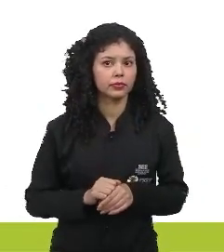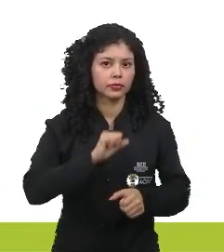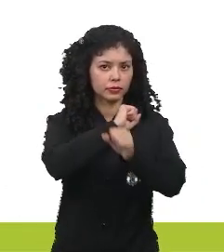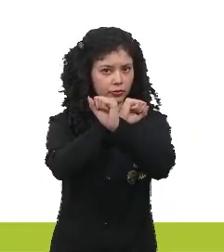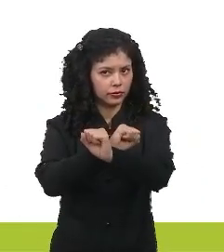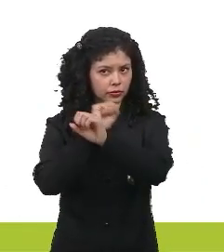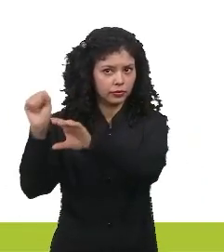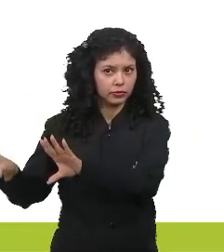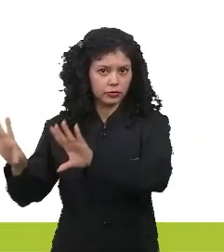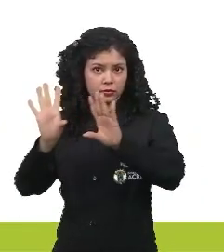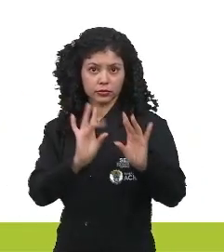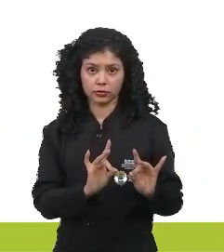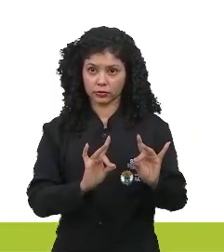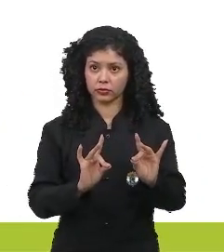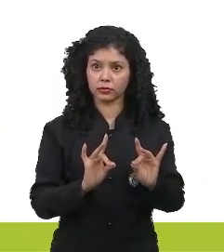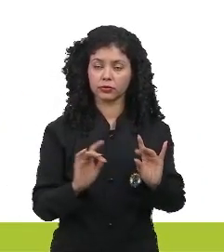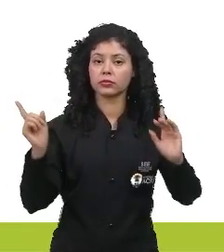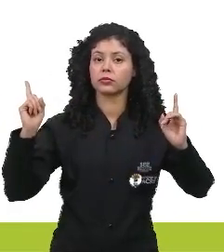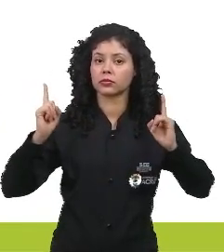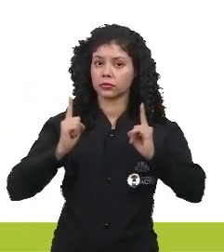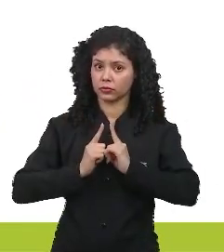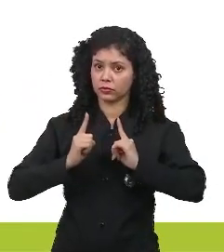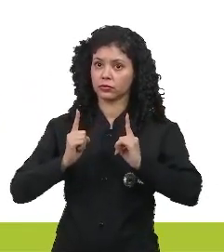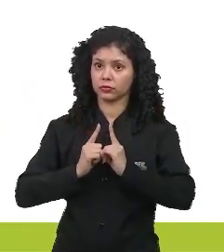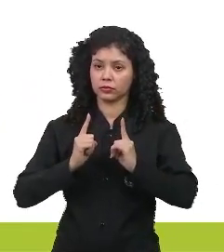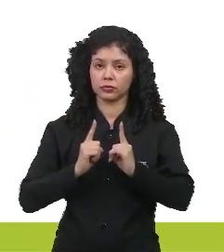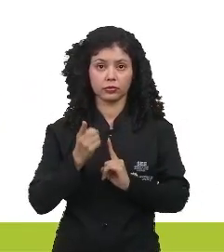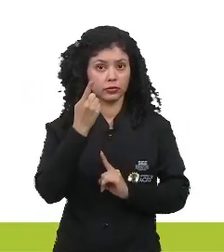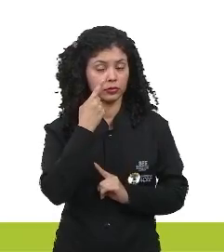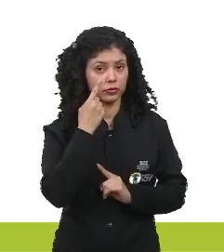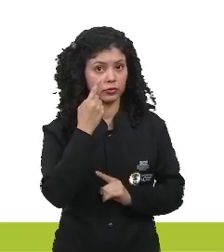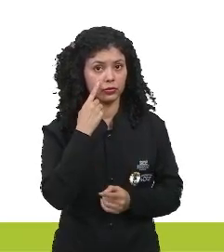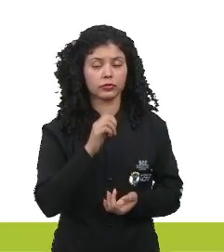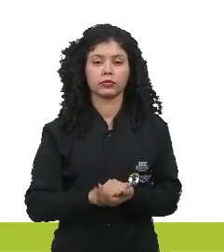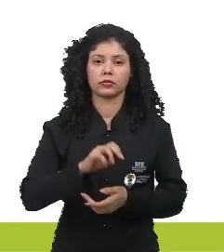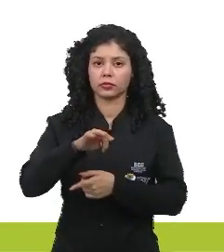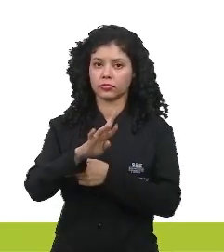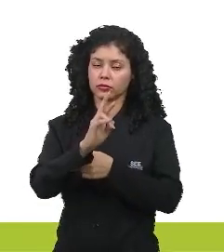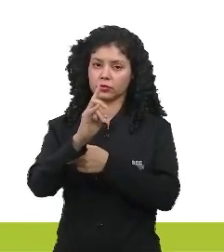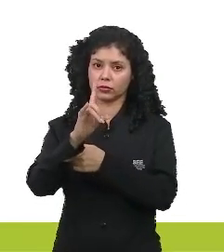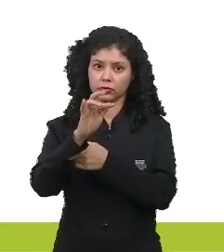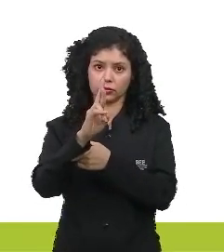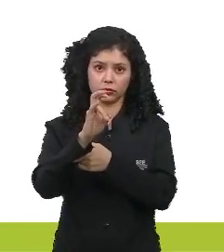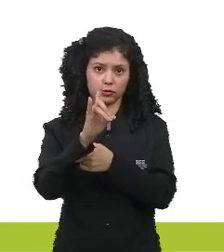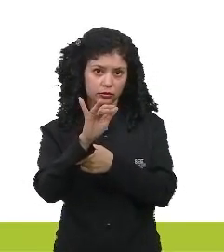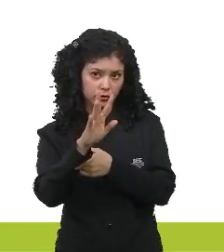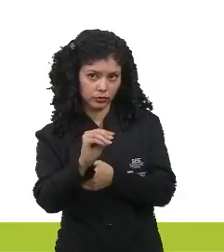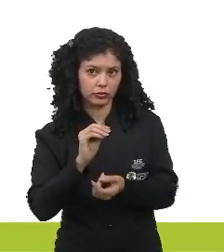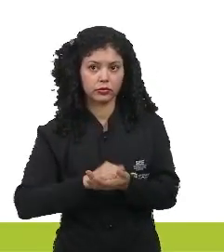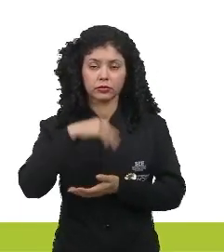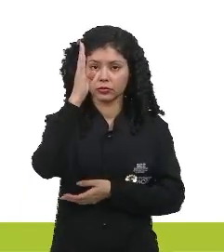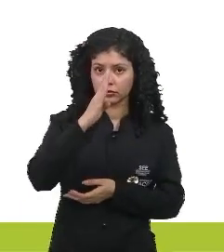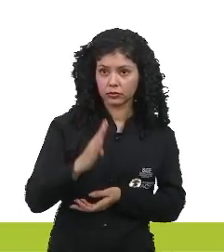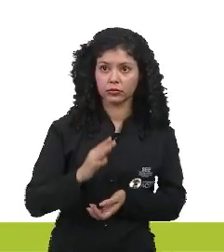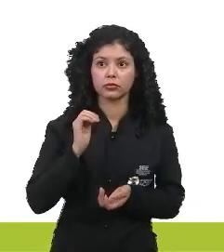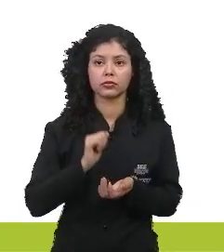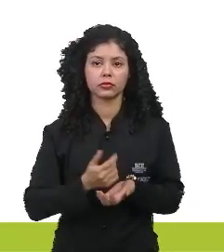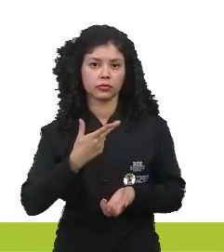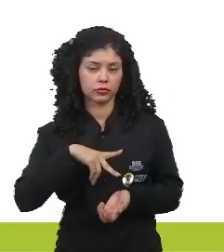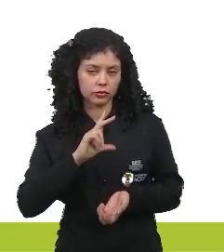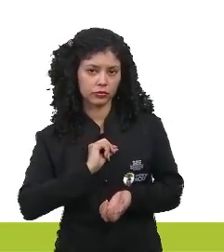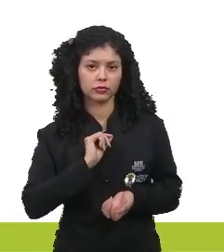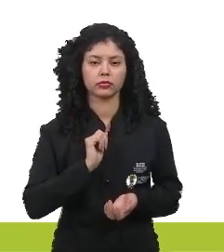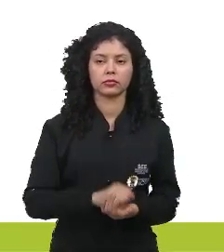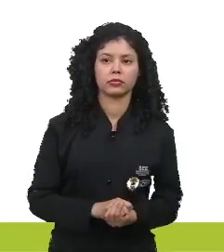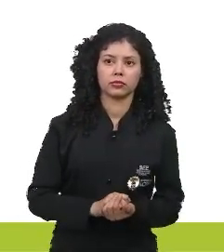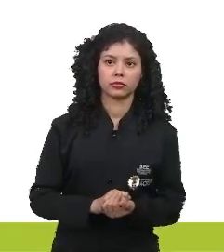escravos foram trazidos para atender aos interesses metropolitanos. No caso do Brasil, Portugal. No